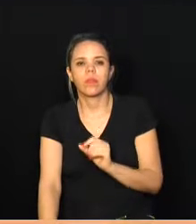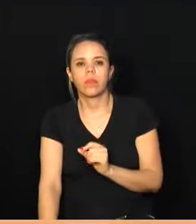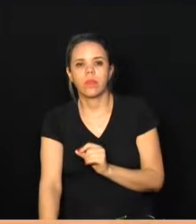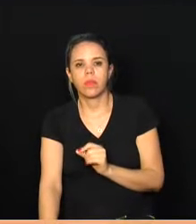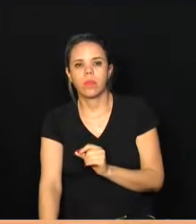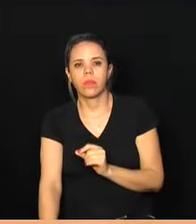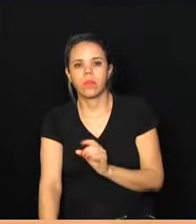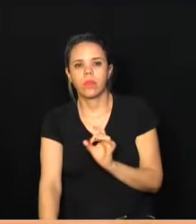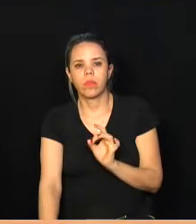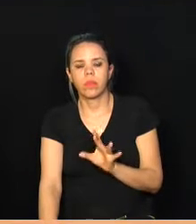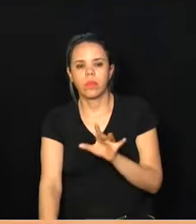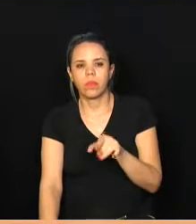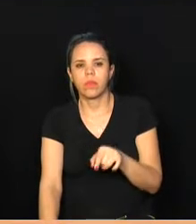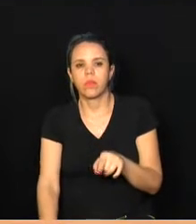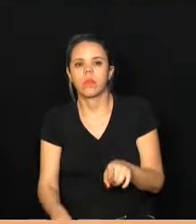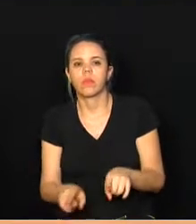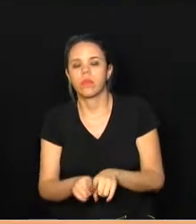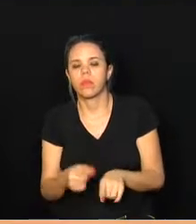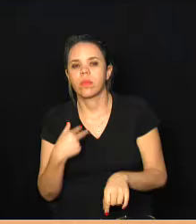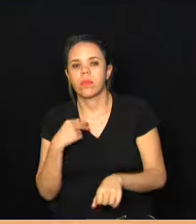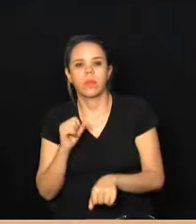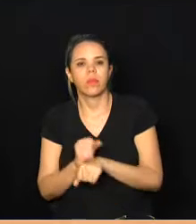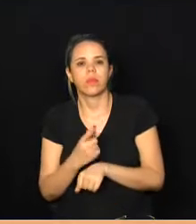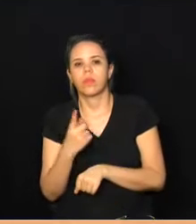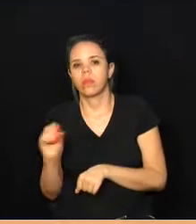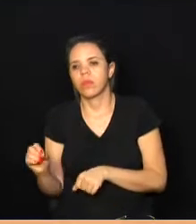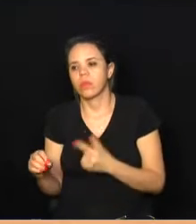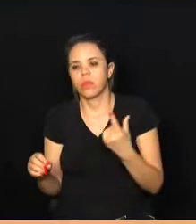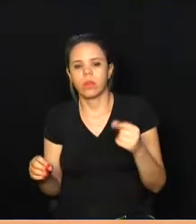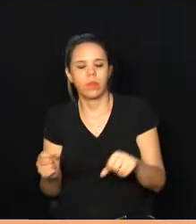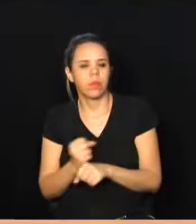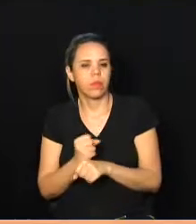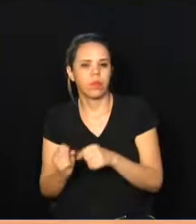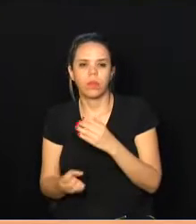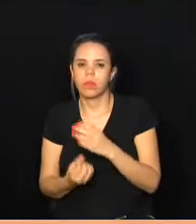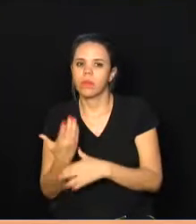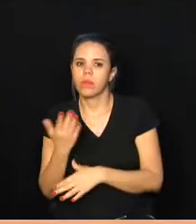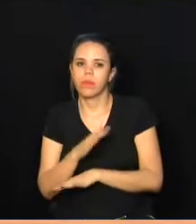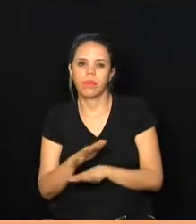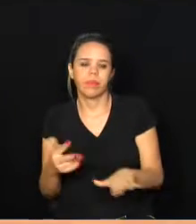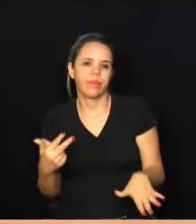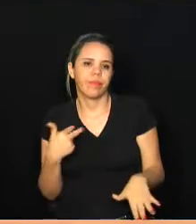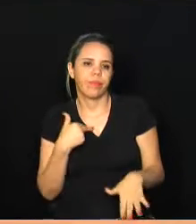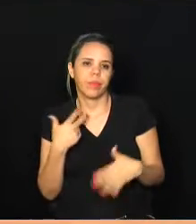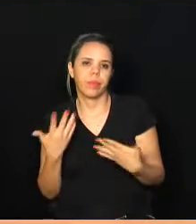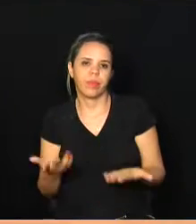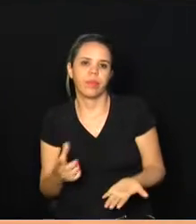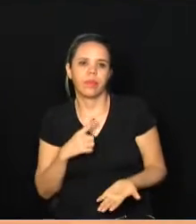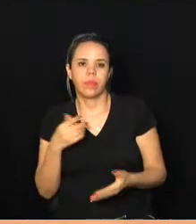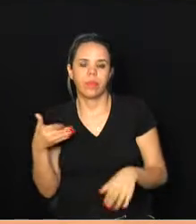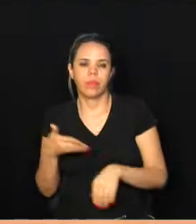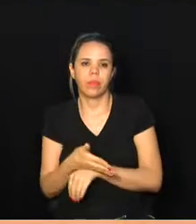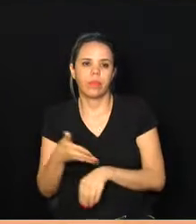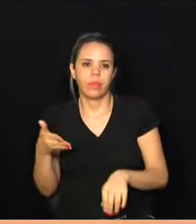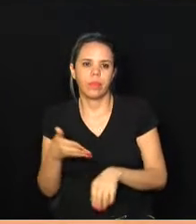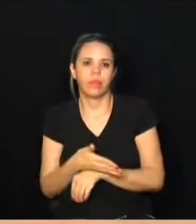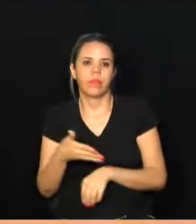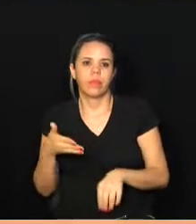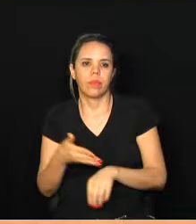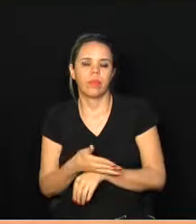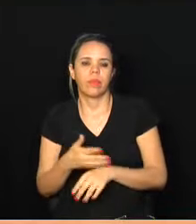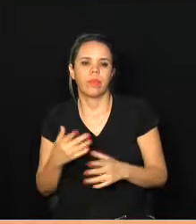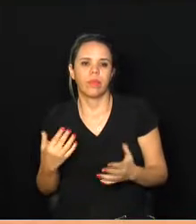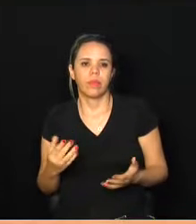não só isso, mas que não dá para esperar de 10 em 10 anos isso acontecer, porque eu tenho vindo aqui de um evento que